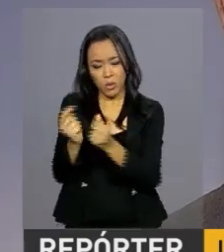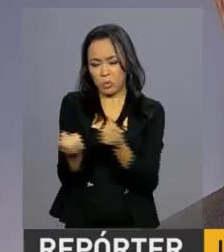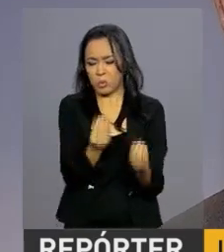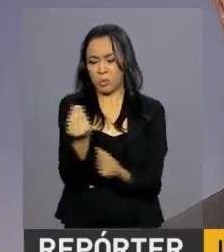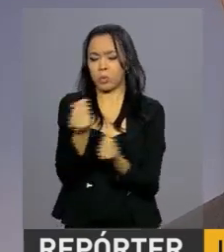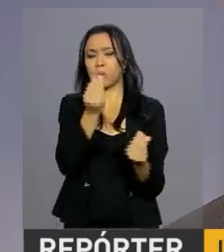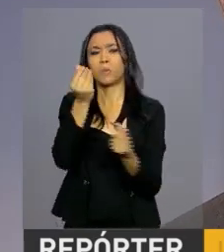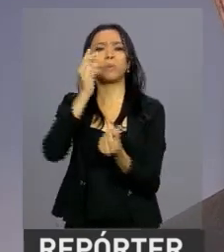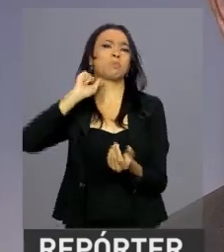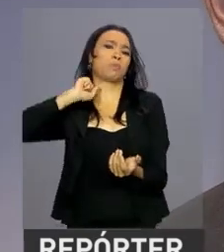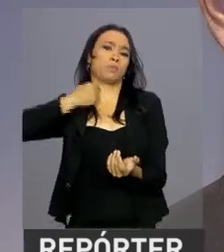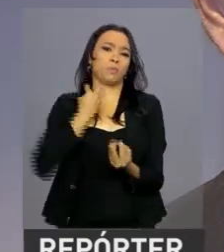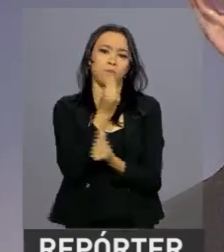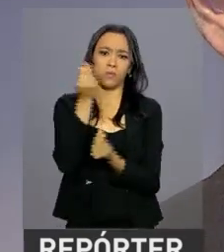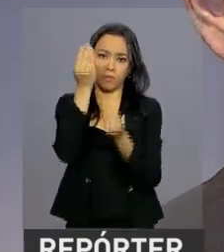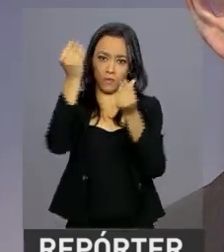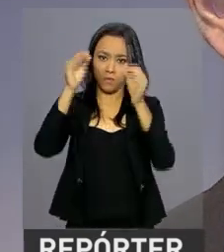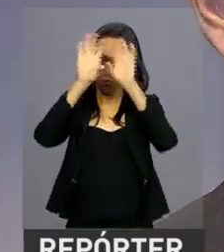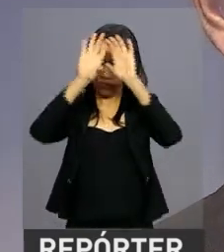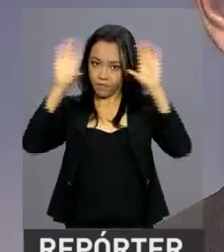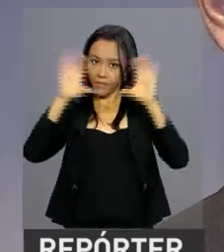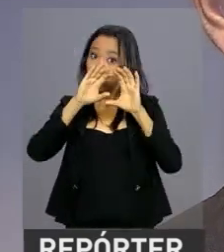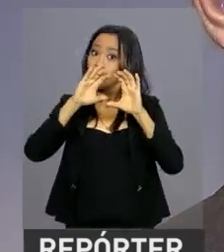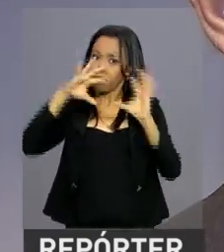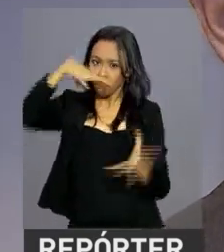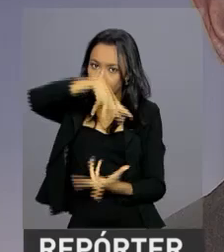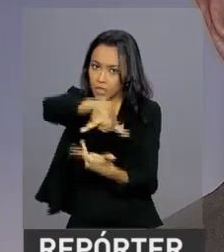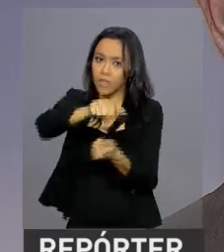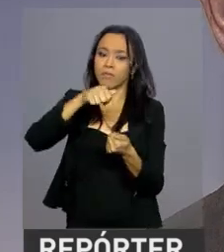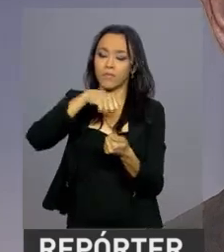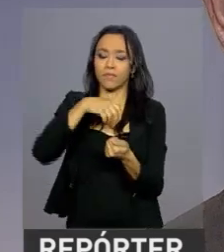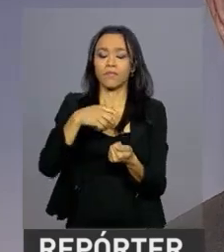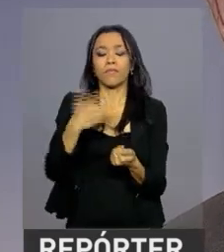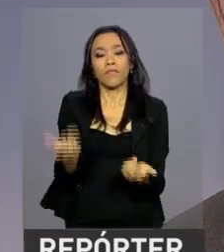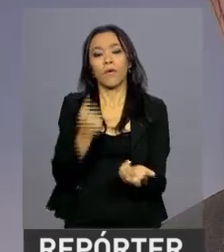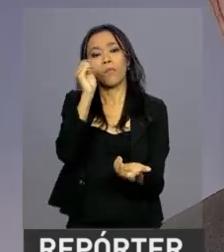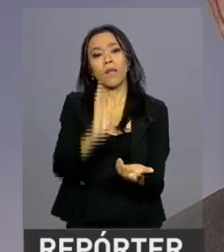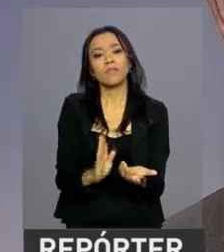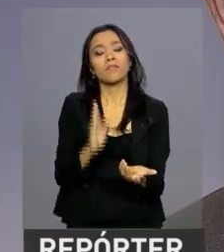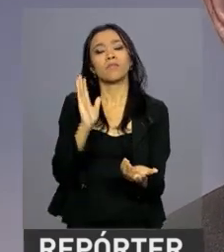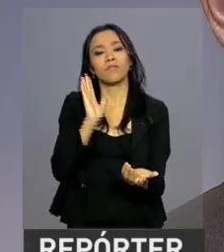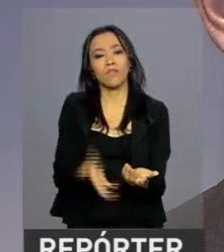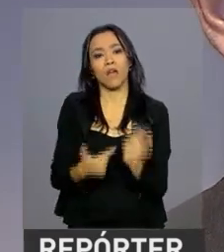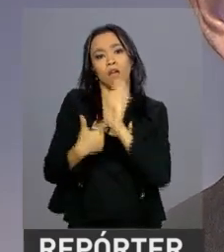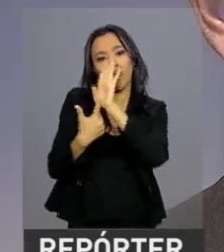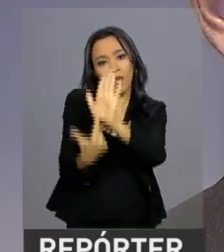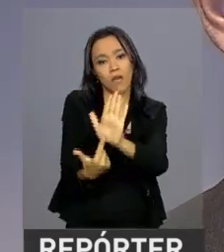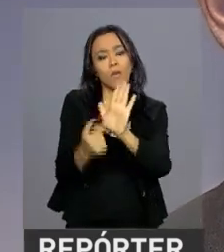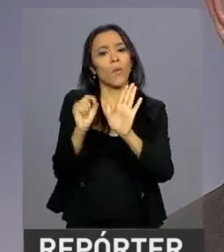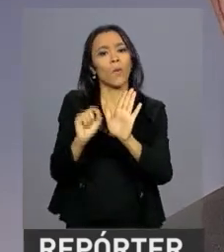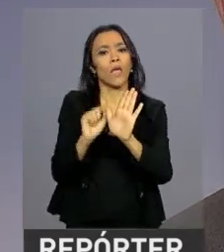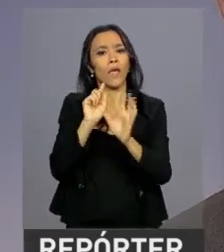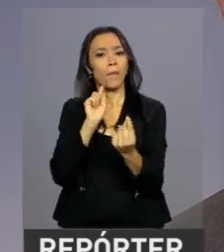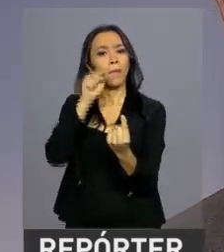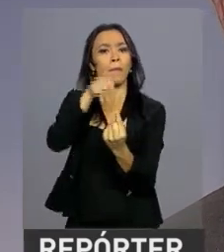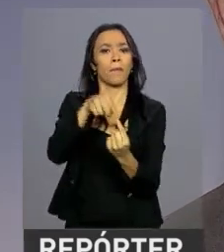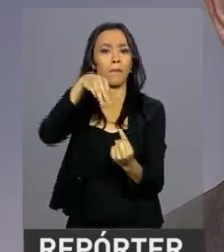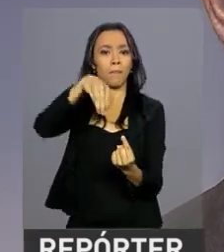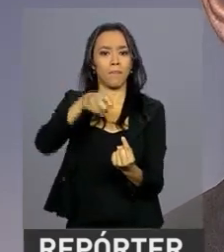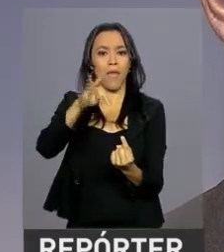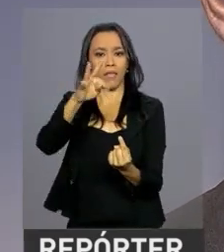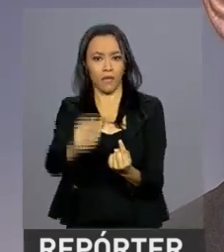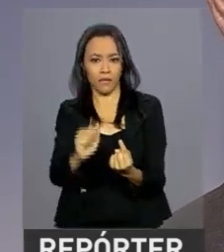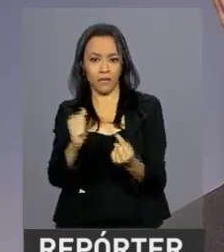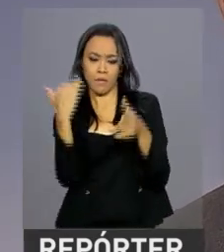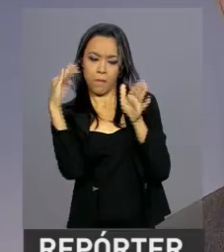os países do mundo. Número 2, o país apresentou, como tu mesmo disseste, metas extremamente